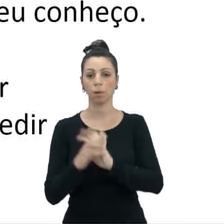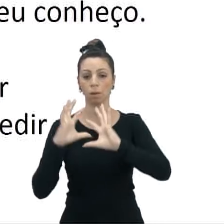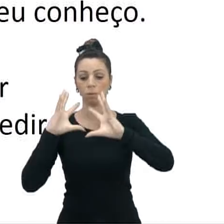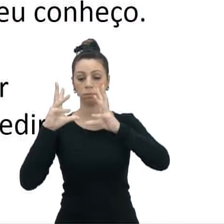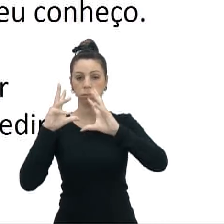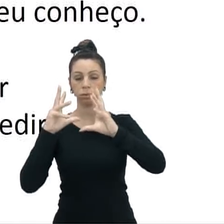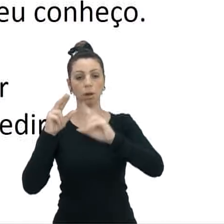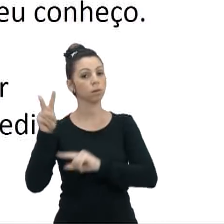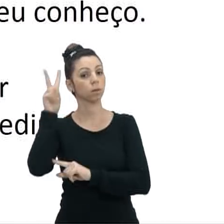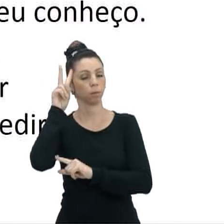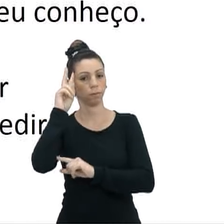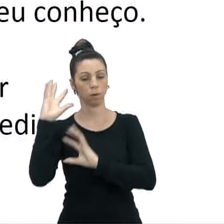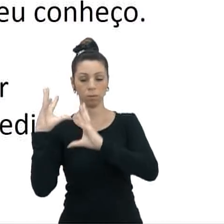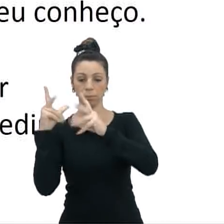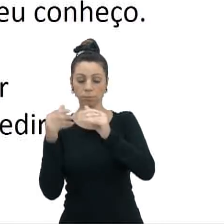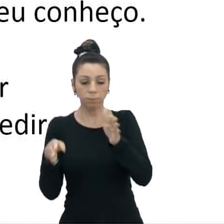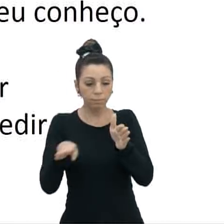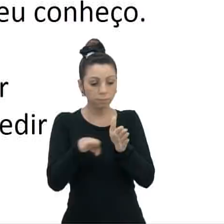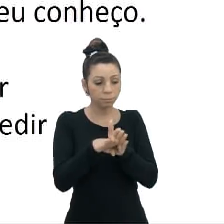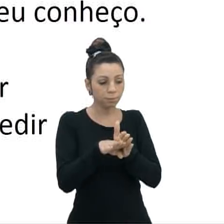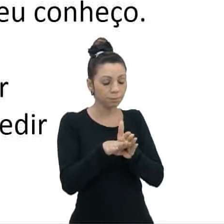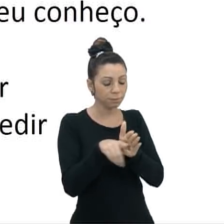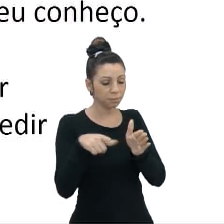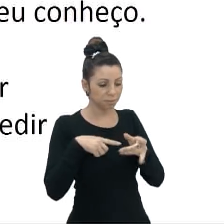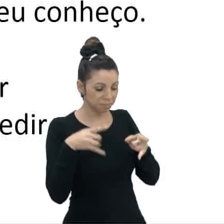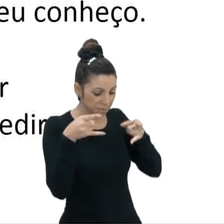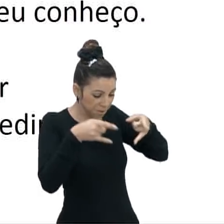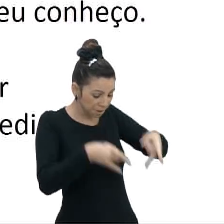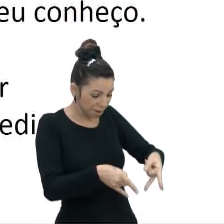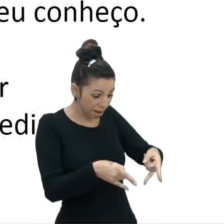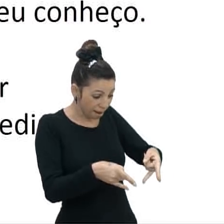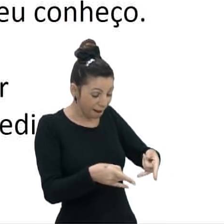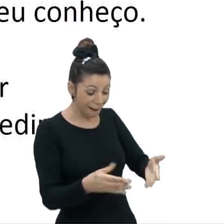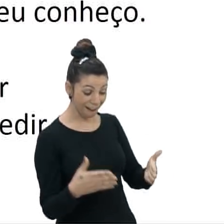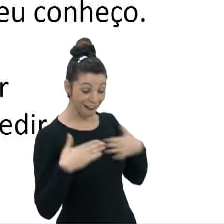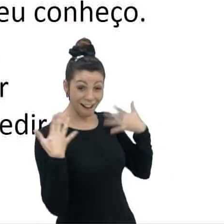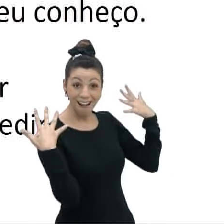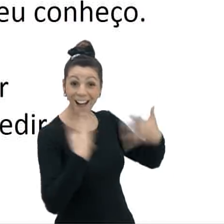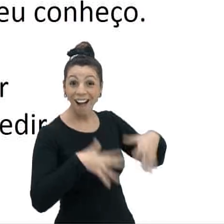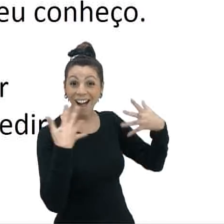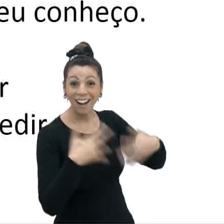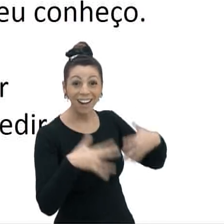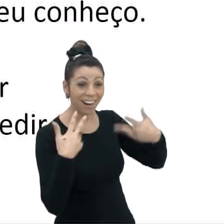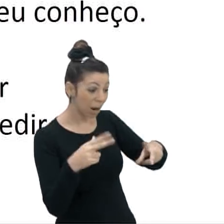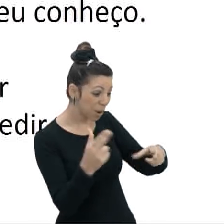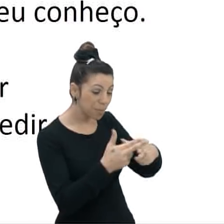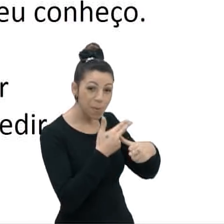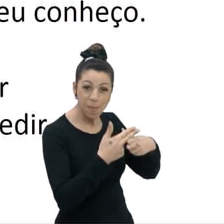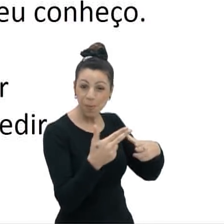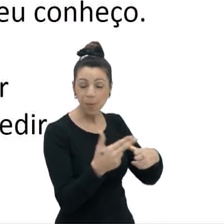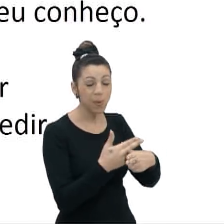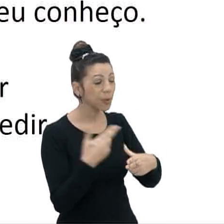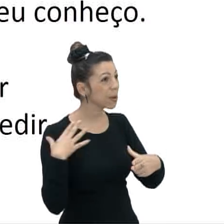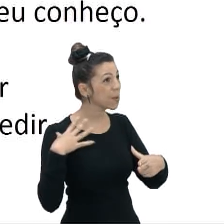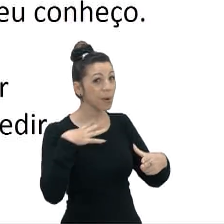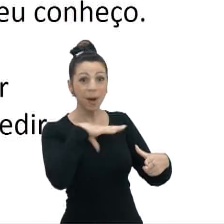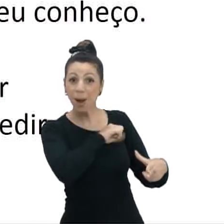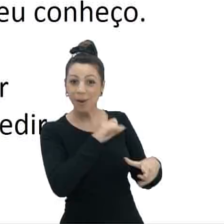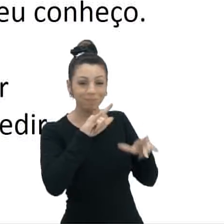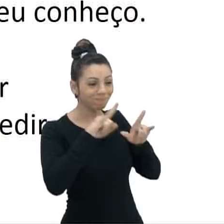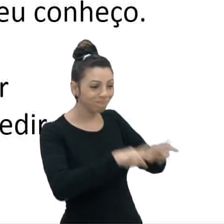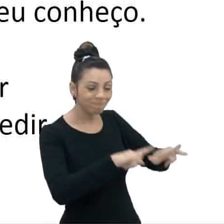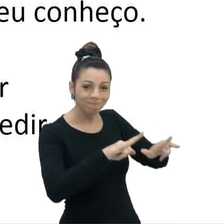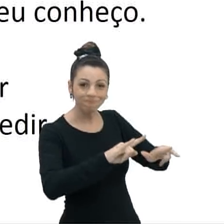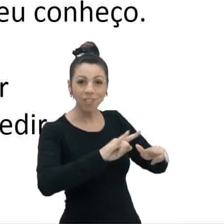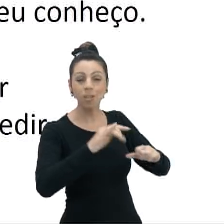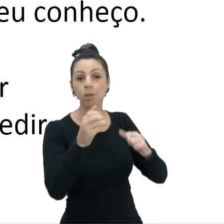vôlei, segunda-feira, cheguei do vôlei e tinha uma surpresa na minha cama. Um monte de bombons da loja que eu mais gosto e uma cartinha da